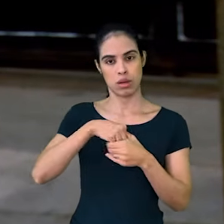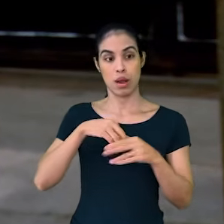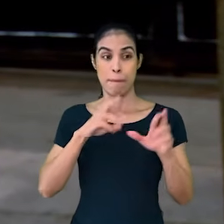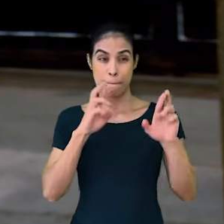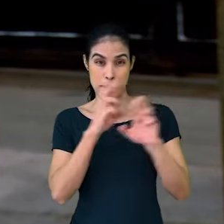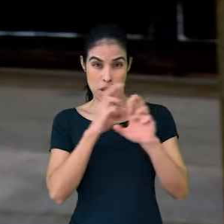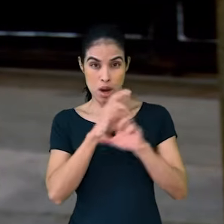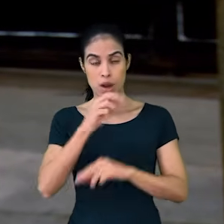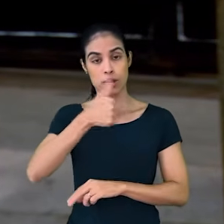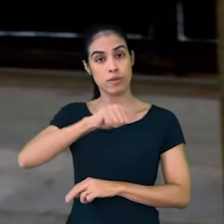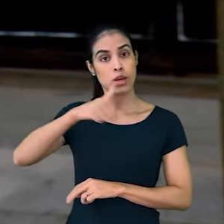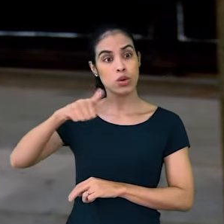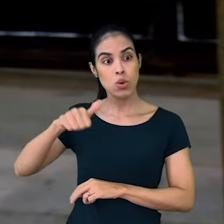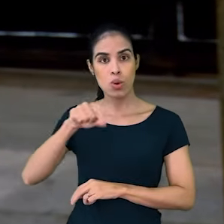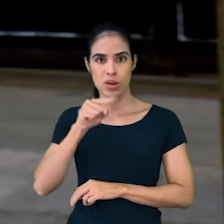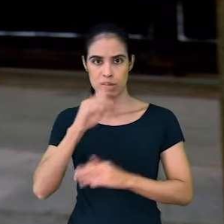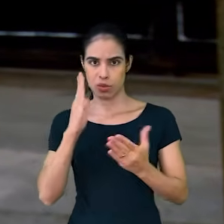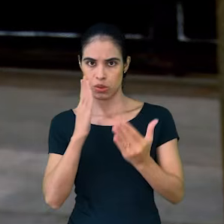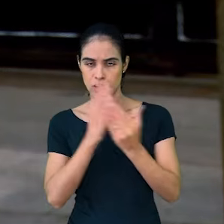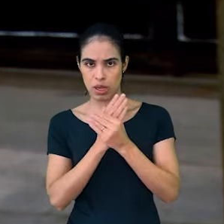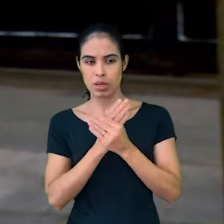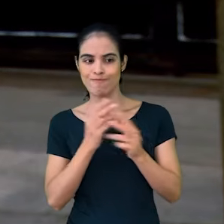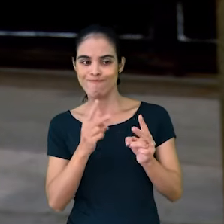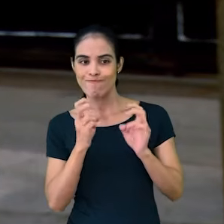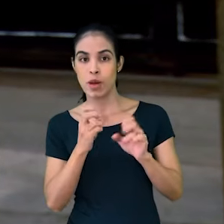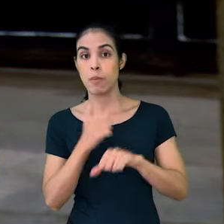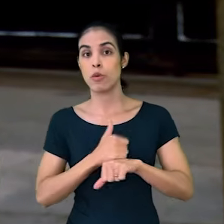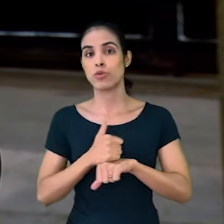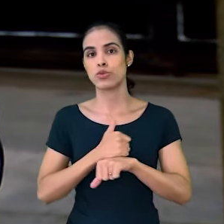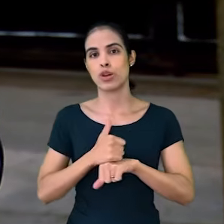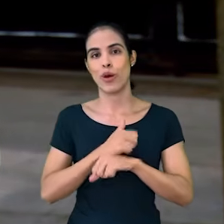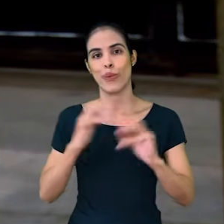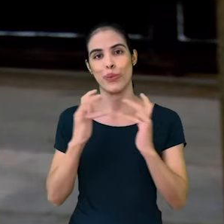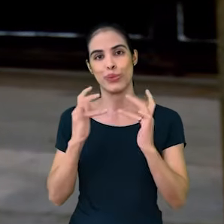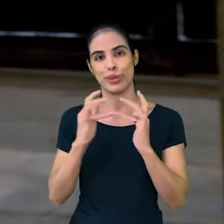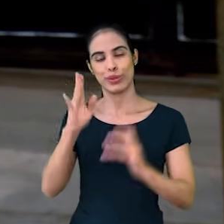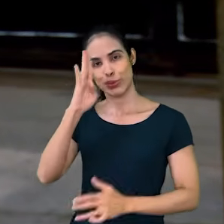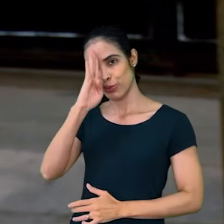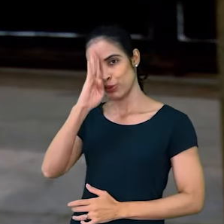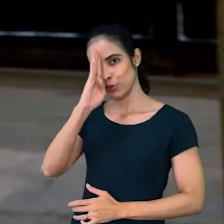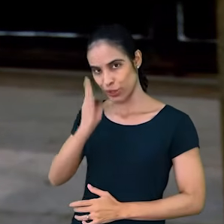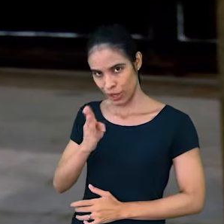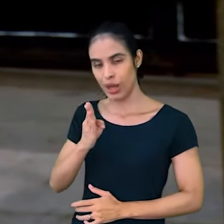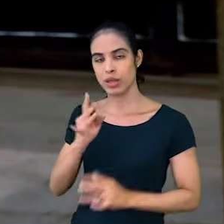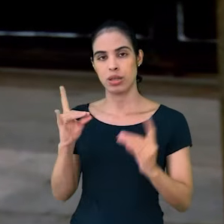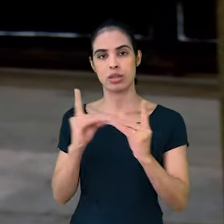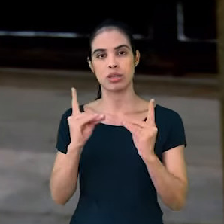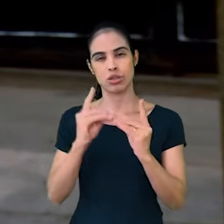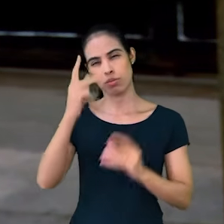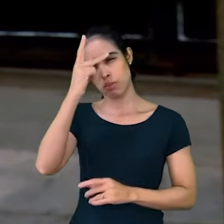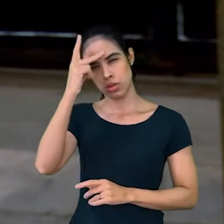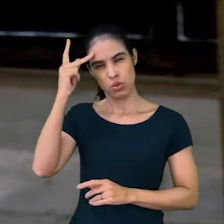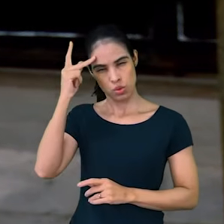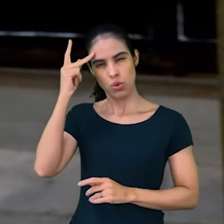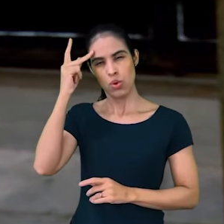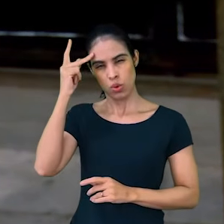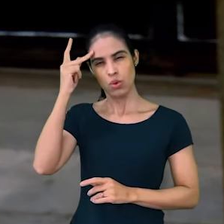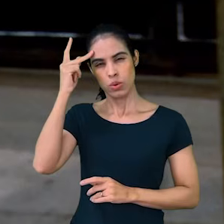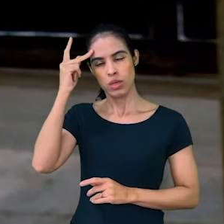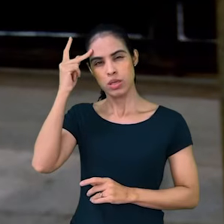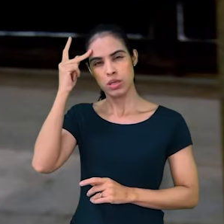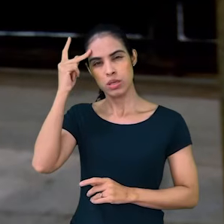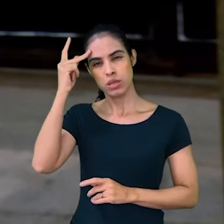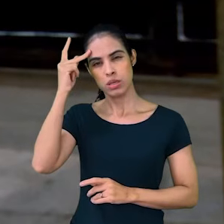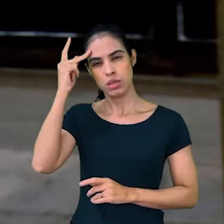a perícia que avaliou o caso constatou que os profissionais estavam diretamente envolvidos no atendimento às pessoas infectadas